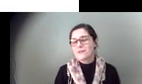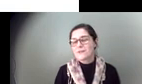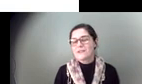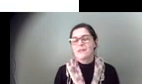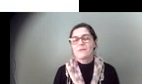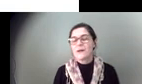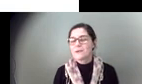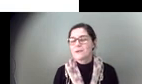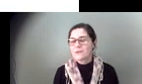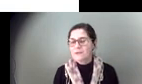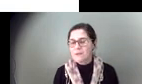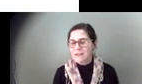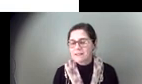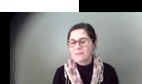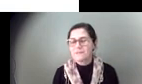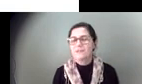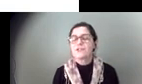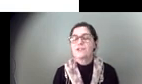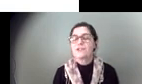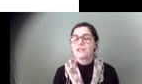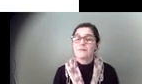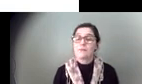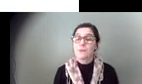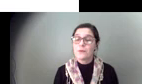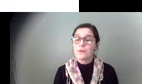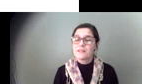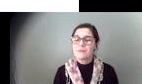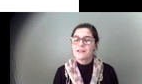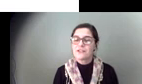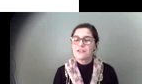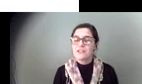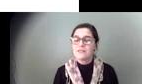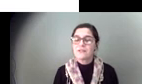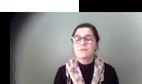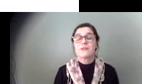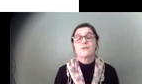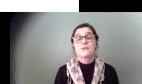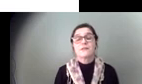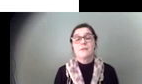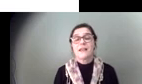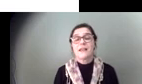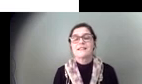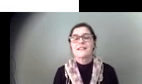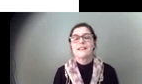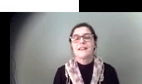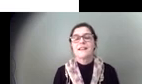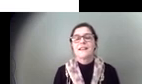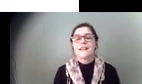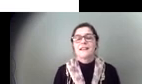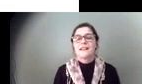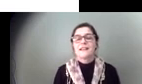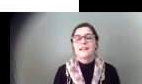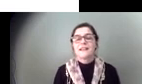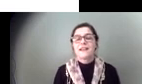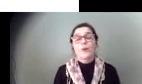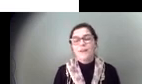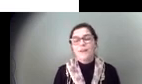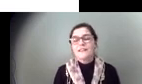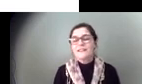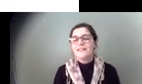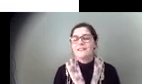nossas ações aí para o segundo semestre. Então, a gente tem boas expectativas para o segundo semestre